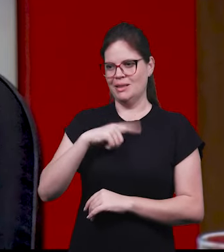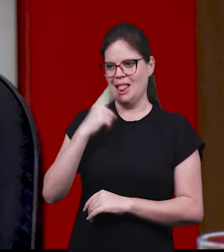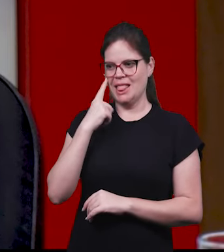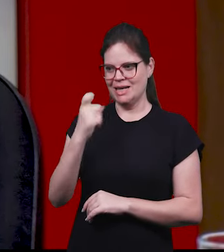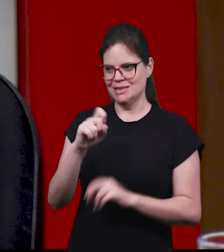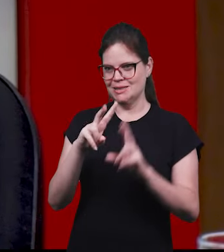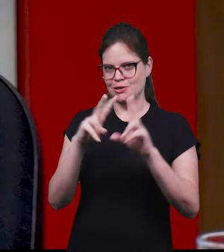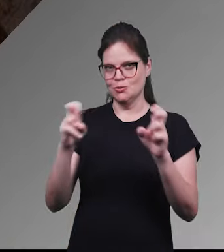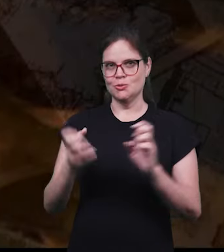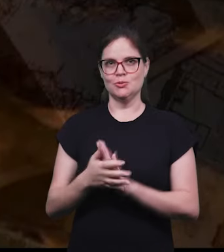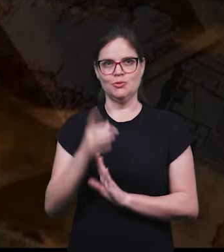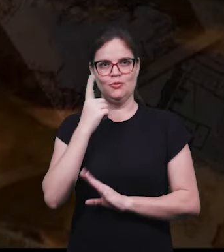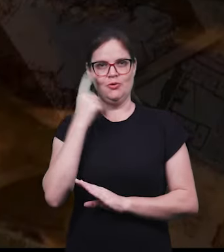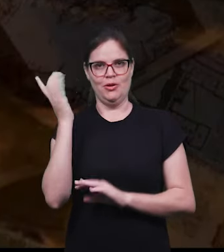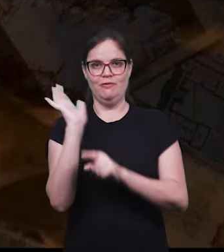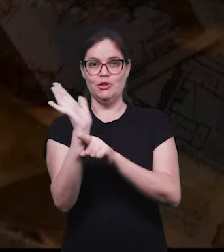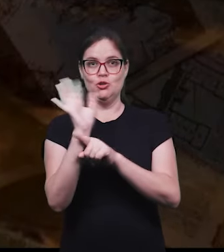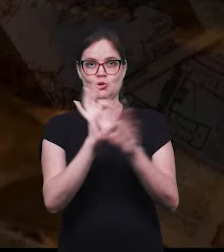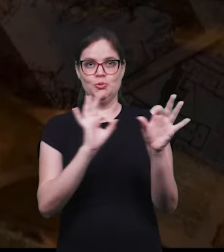Ciro.